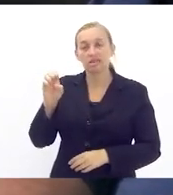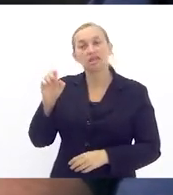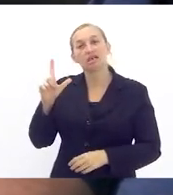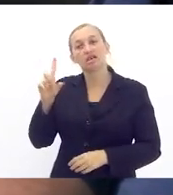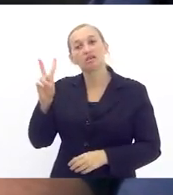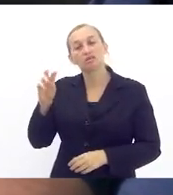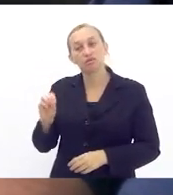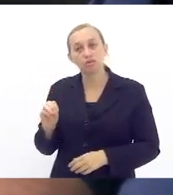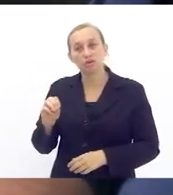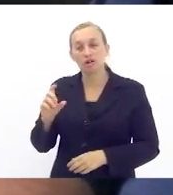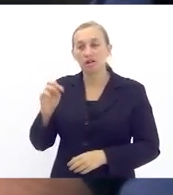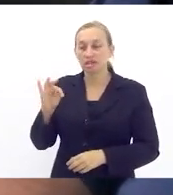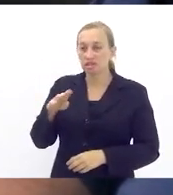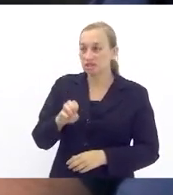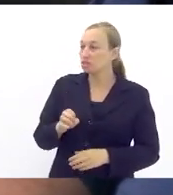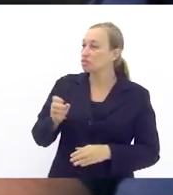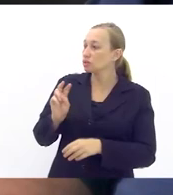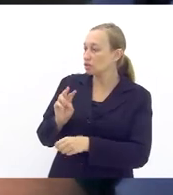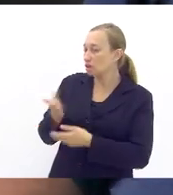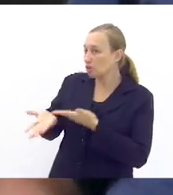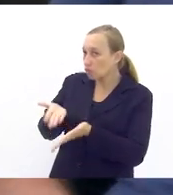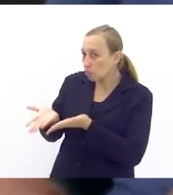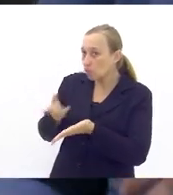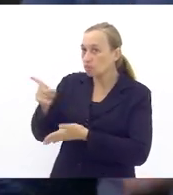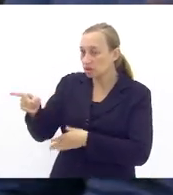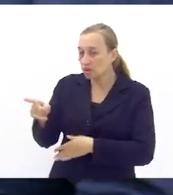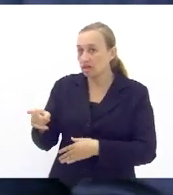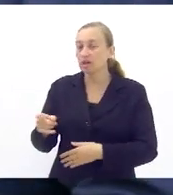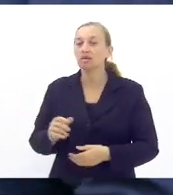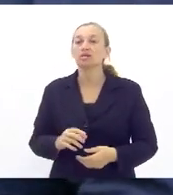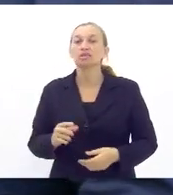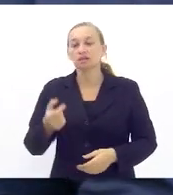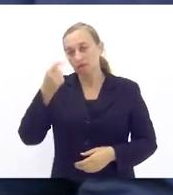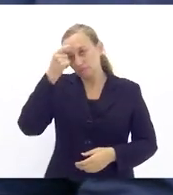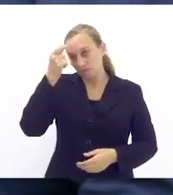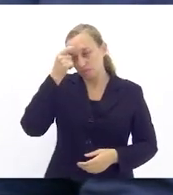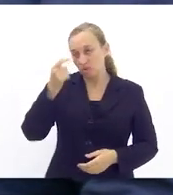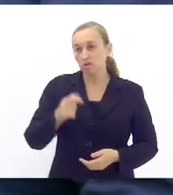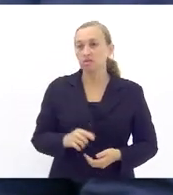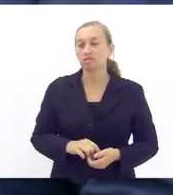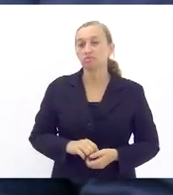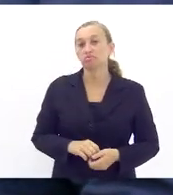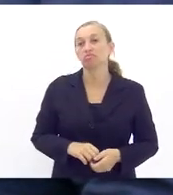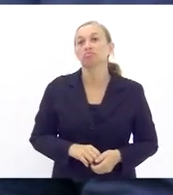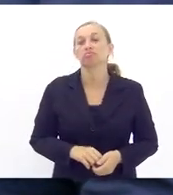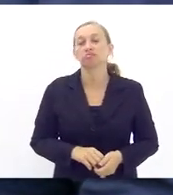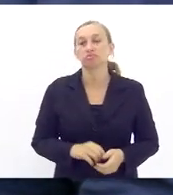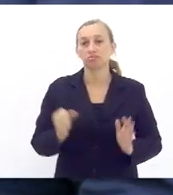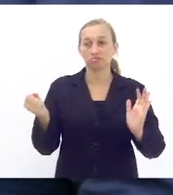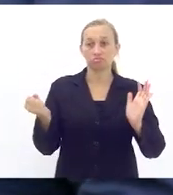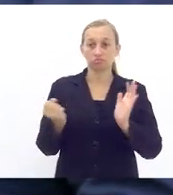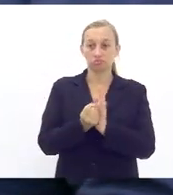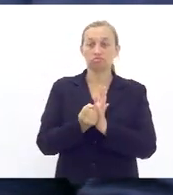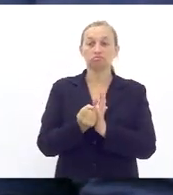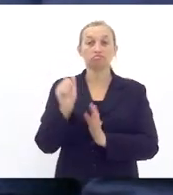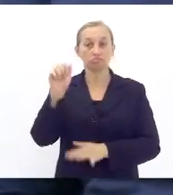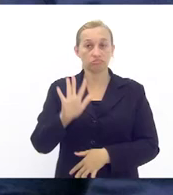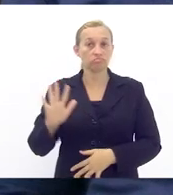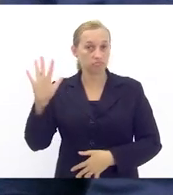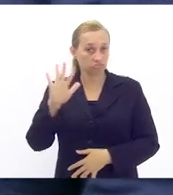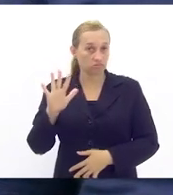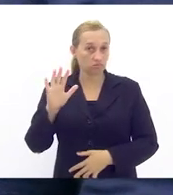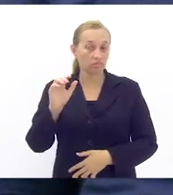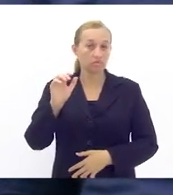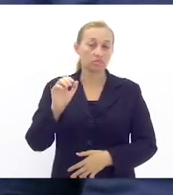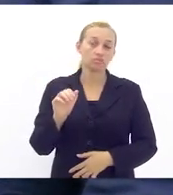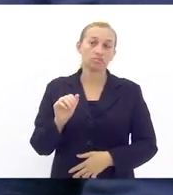Messias ela cuida do Acervo Ela tá aqui inclusive ela Cuida dessa cena de memórias que é enfim é um patrimônio nacional esse